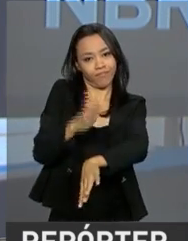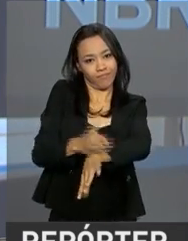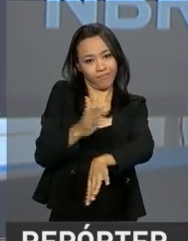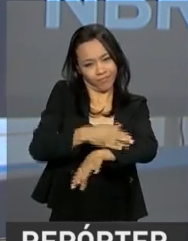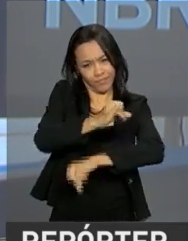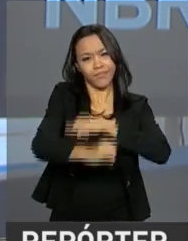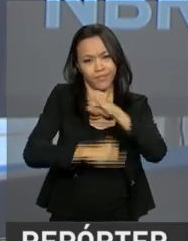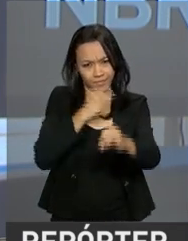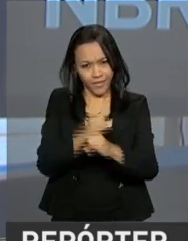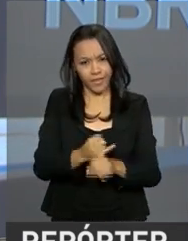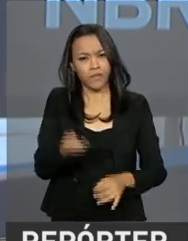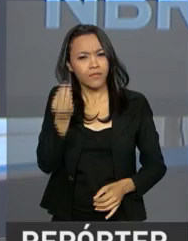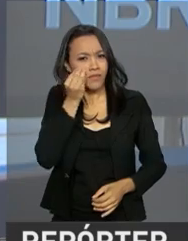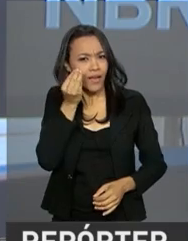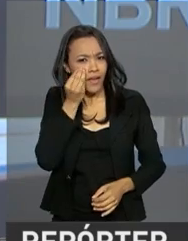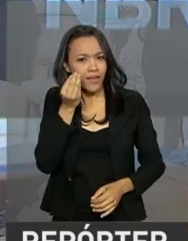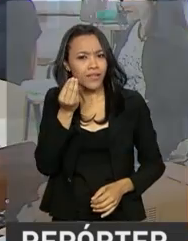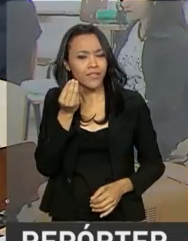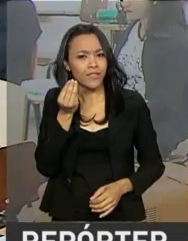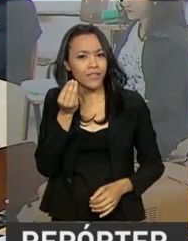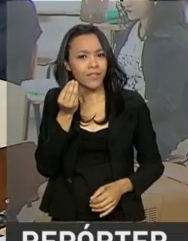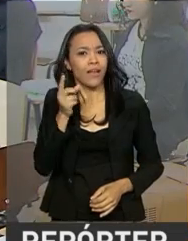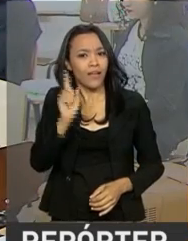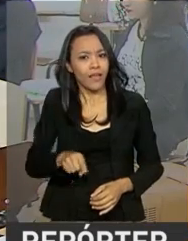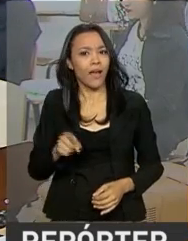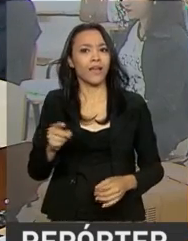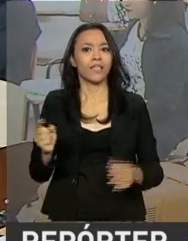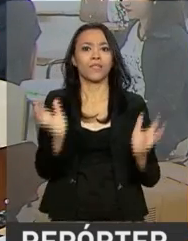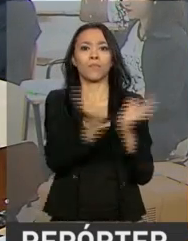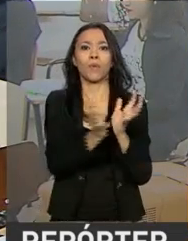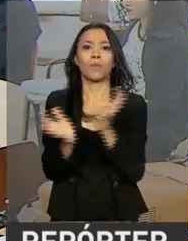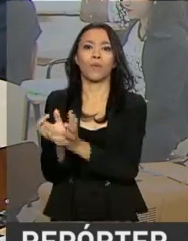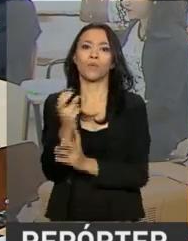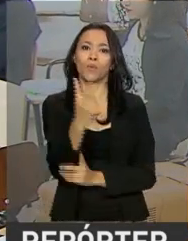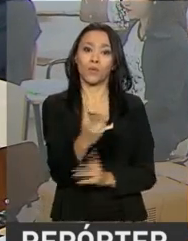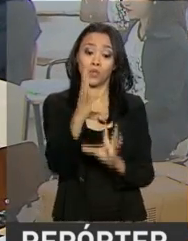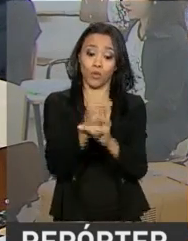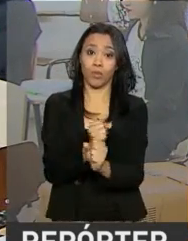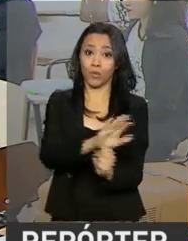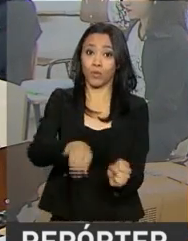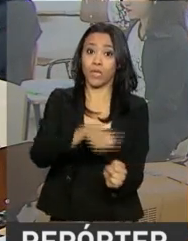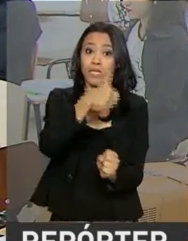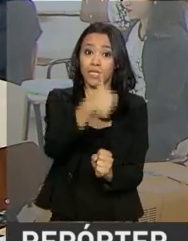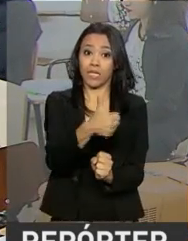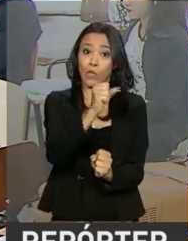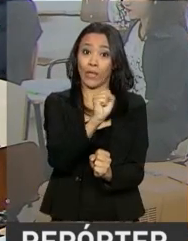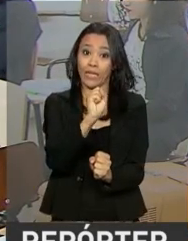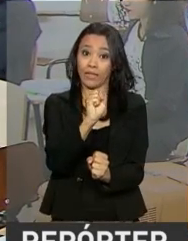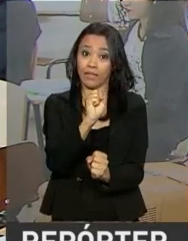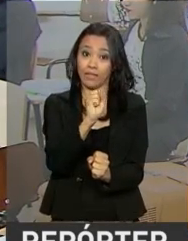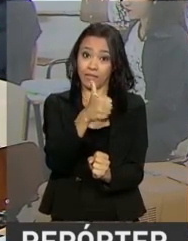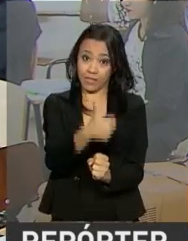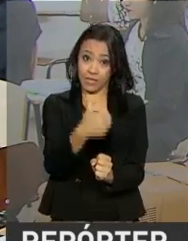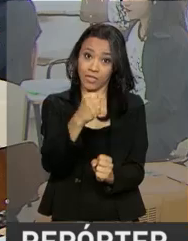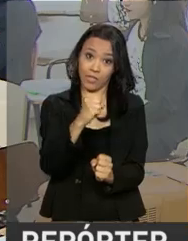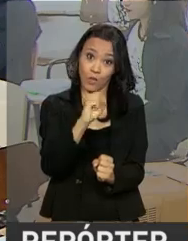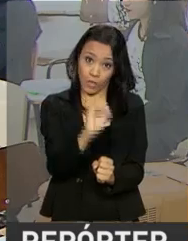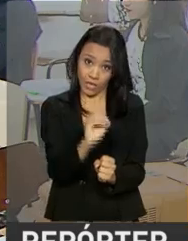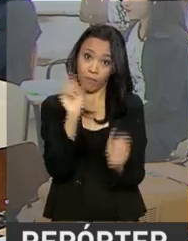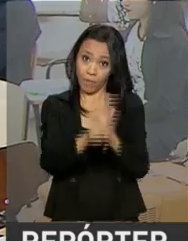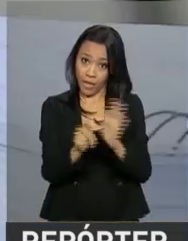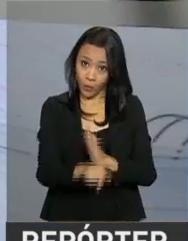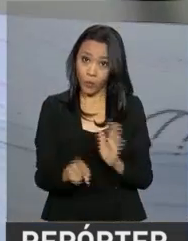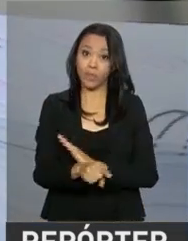do exame os testes o teste está dividido em duas provas somando 180 questões como são testes